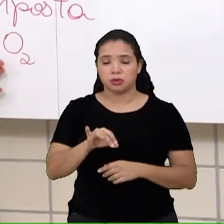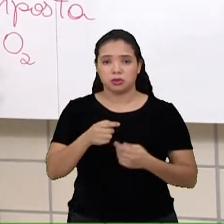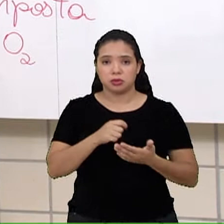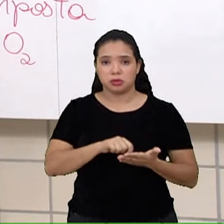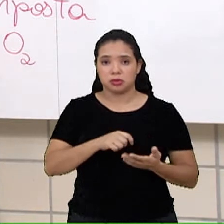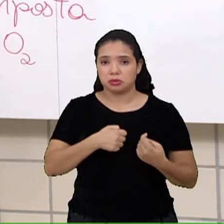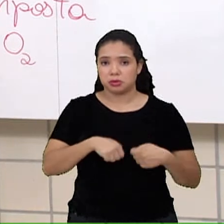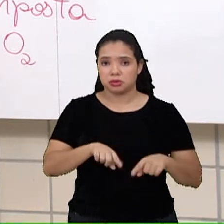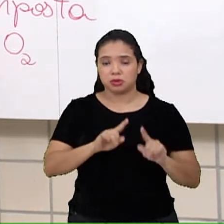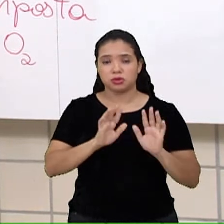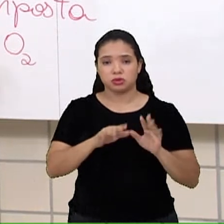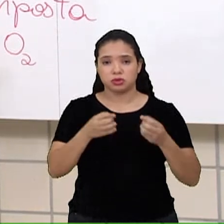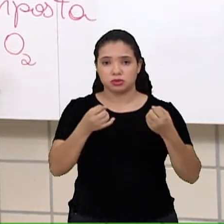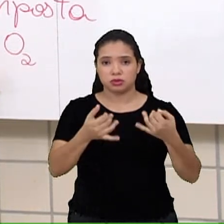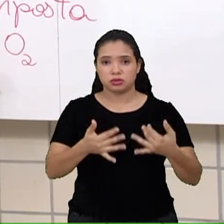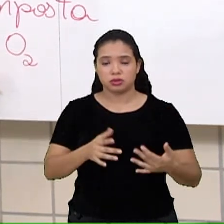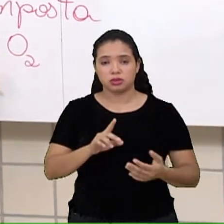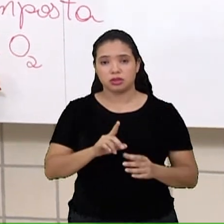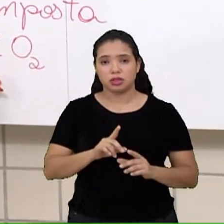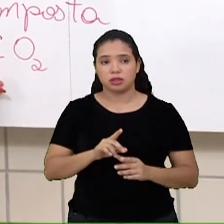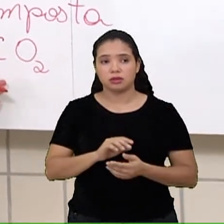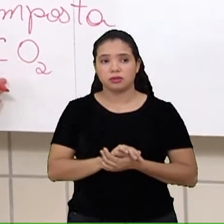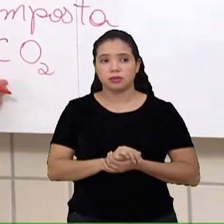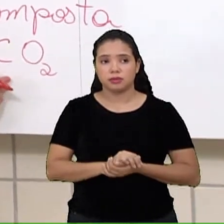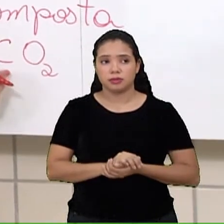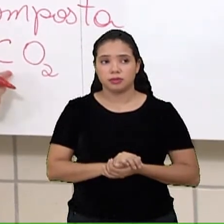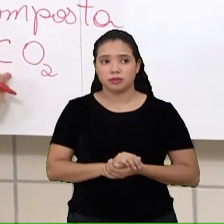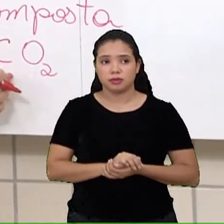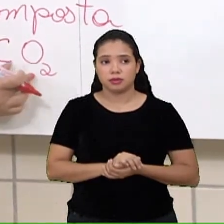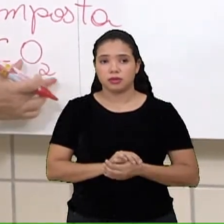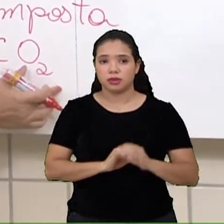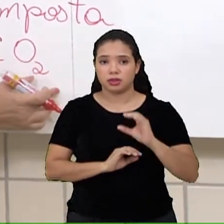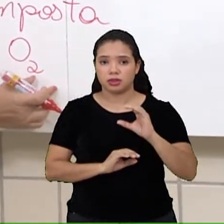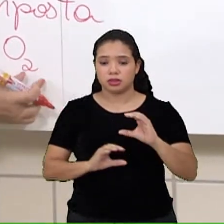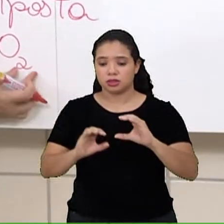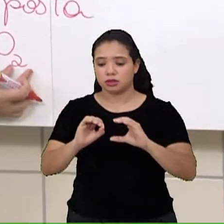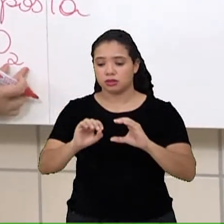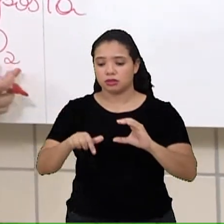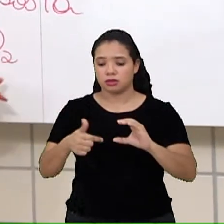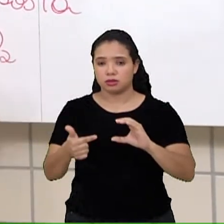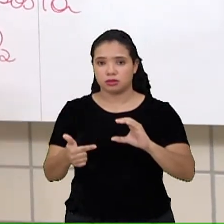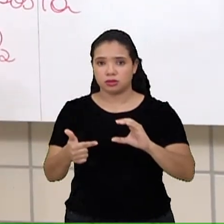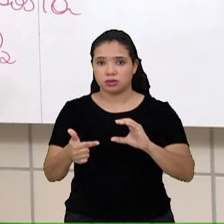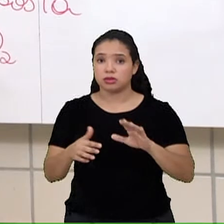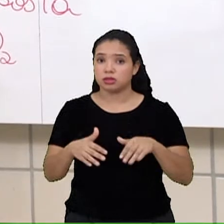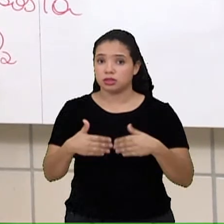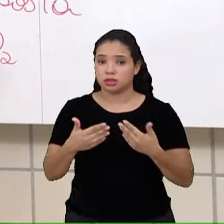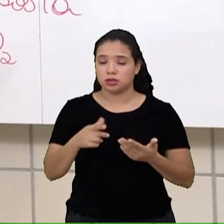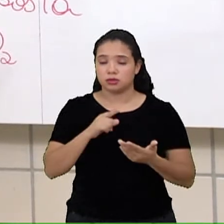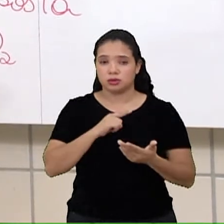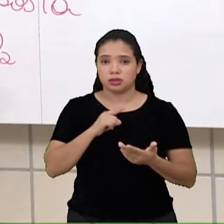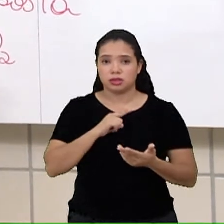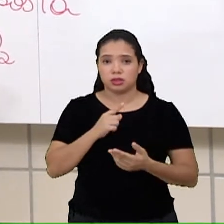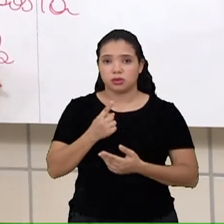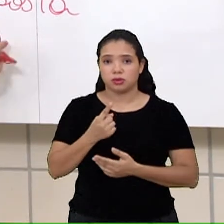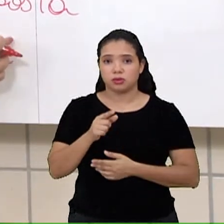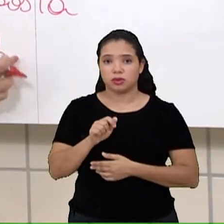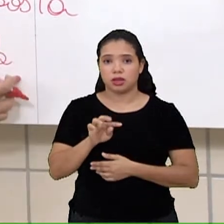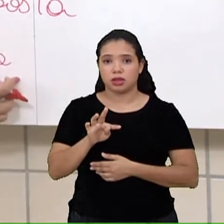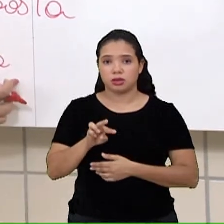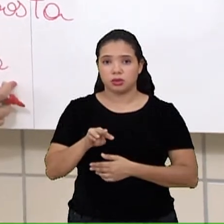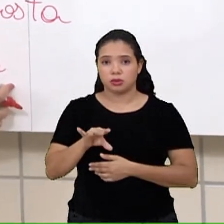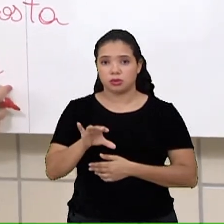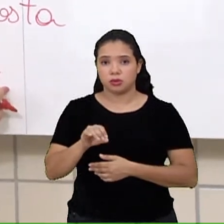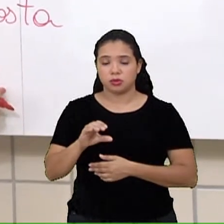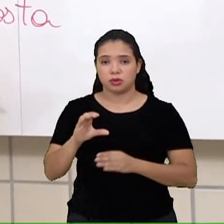Eles vêm assim, certo? O índice de atomicidade é aqui, ó, CO2. Então, eu tenho um átomo de carbono